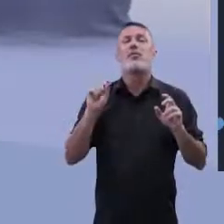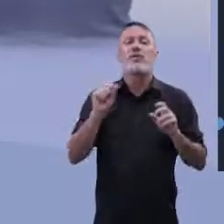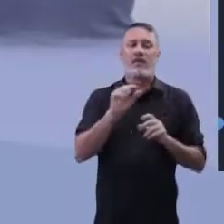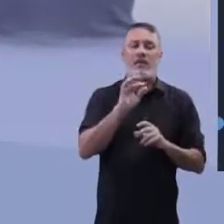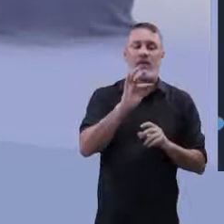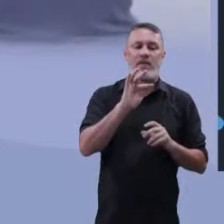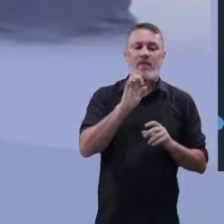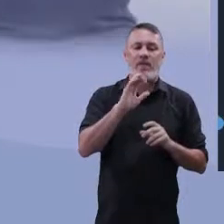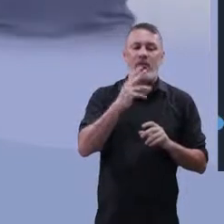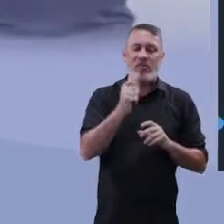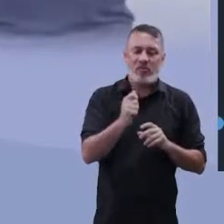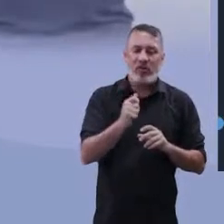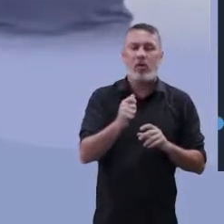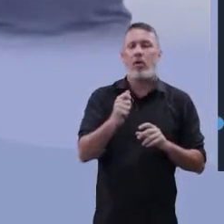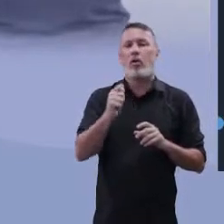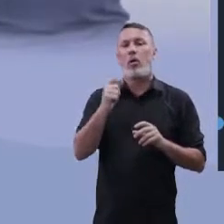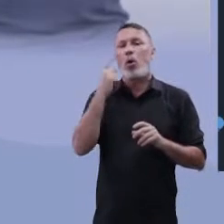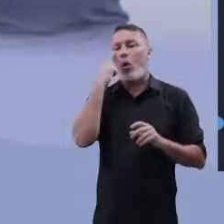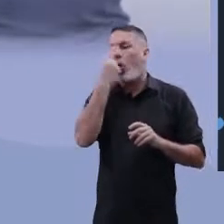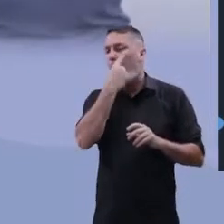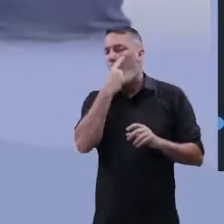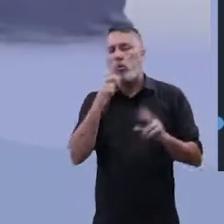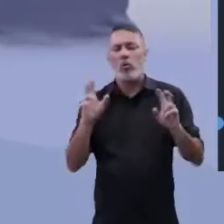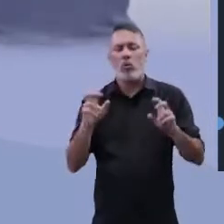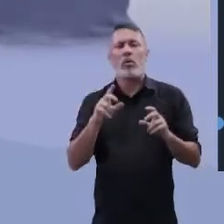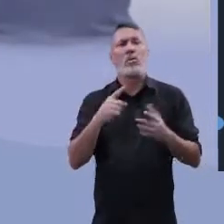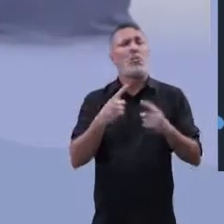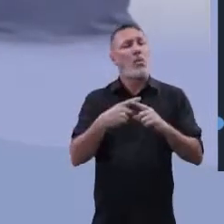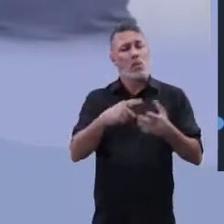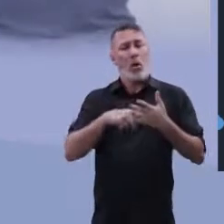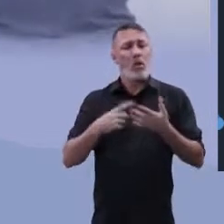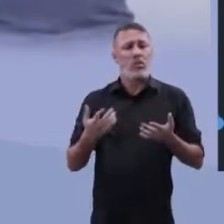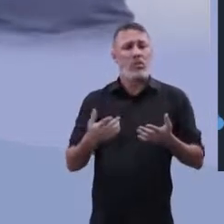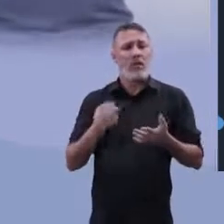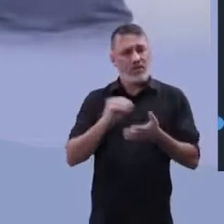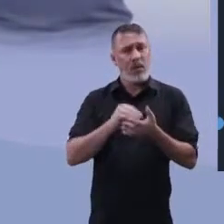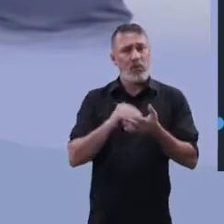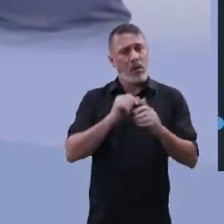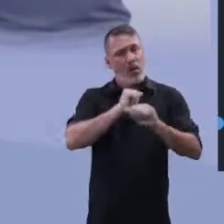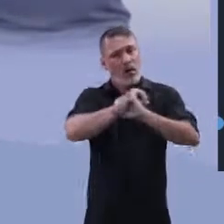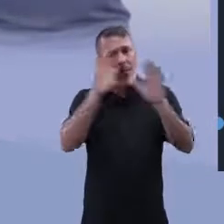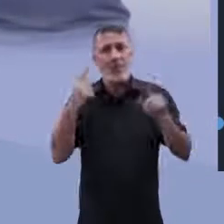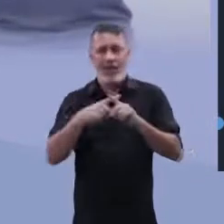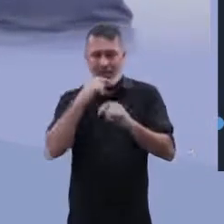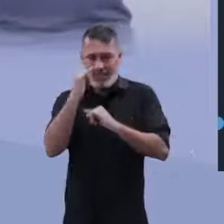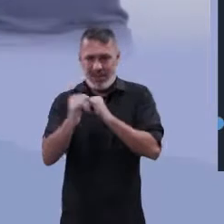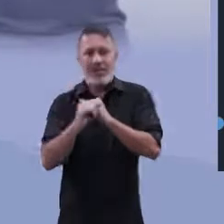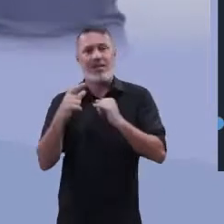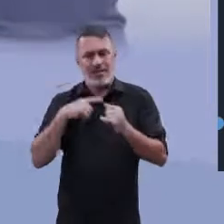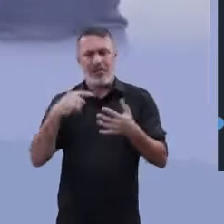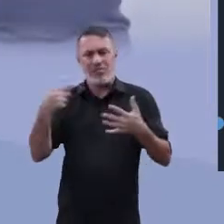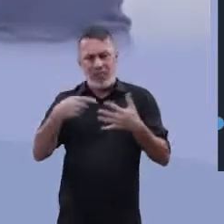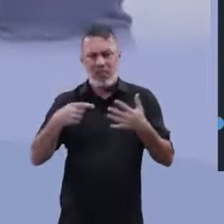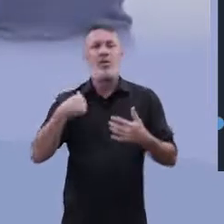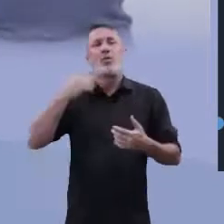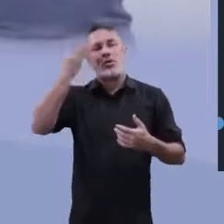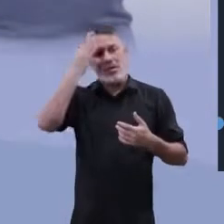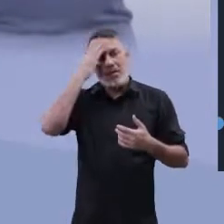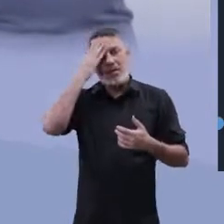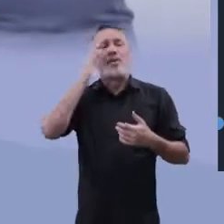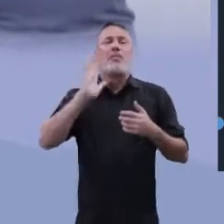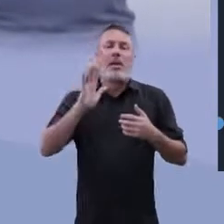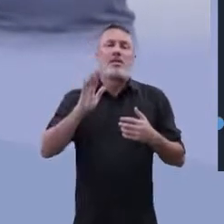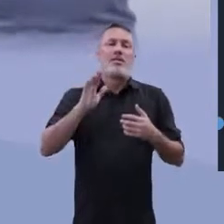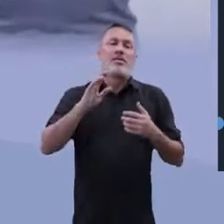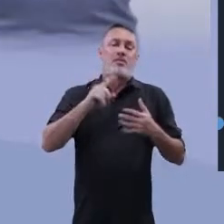fecharmos nossos olhos para o que é diferente, já que a internet nos mostra apenas aquilo que queremos ver. E, ainda, isso nos